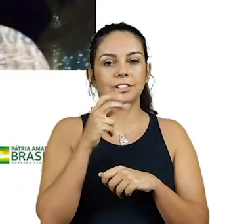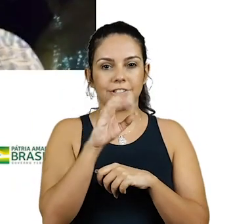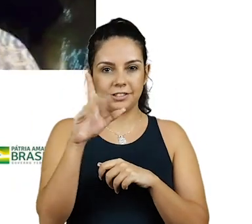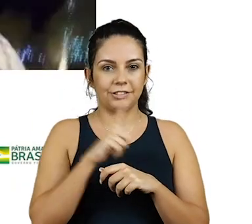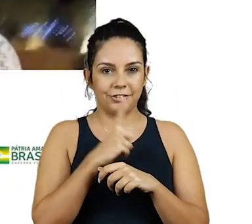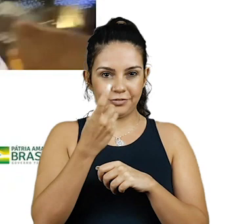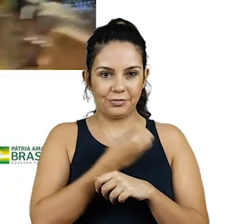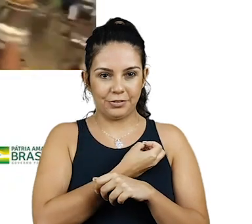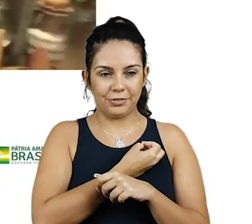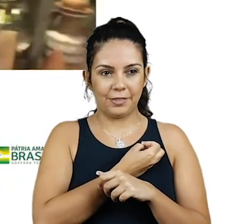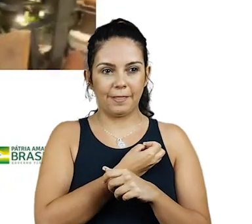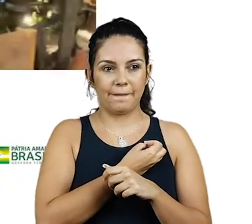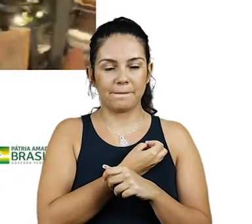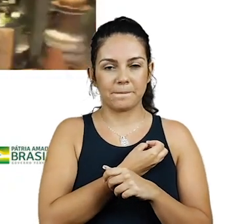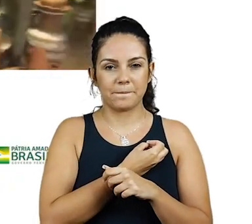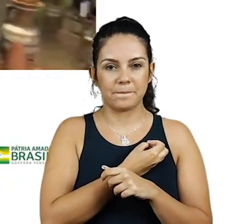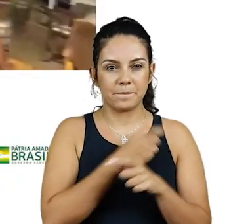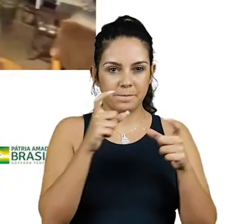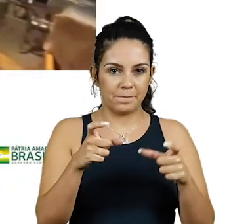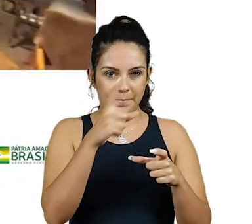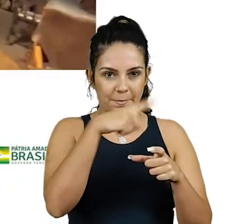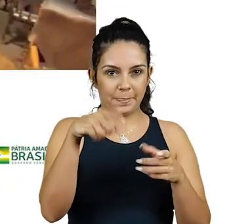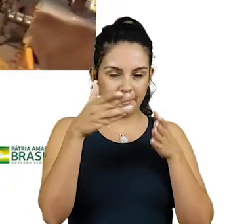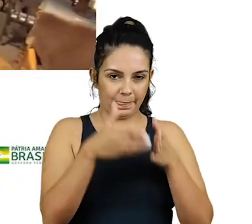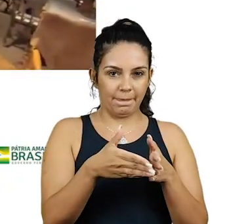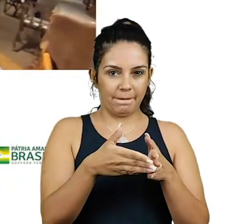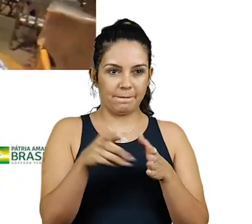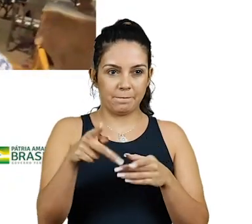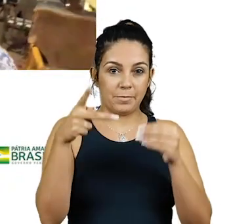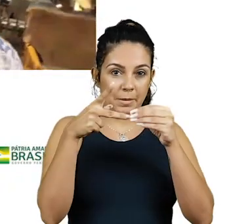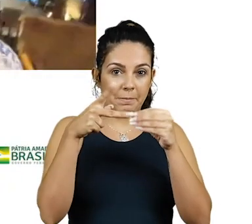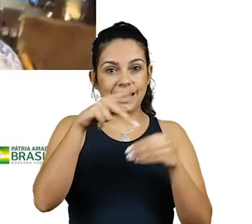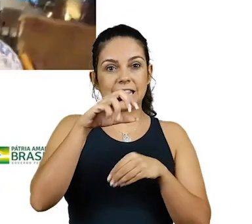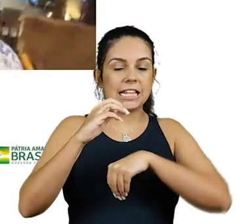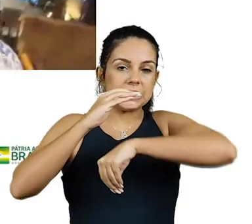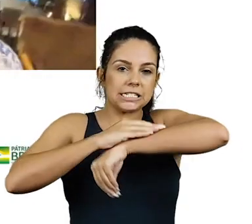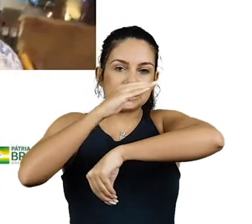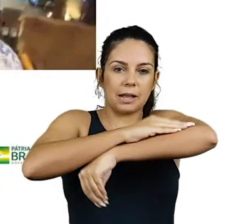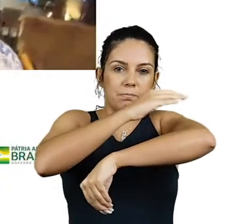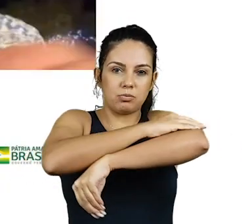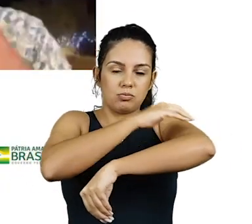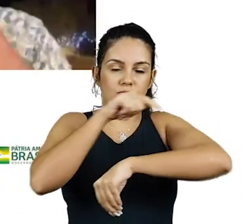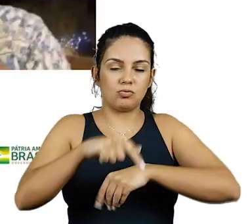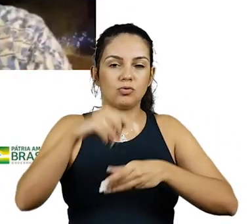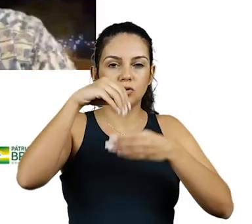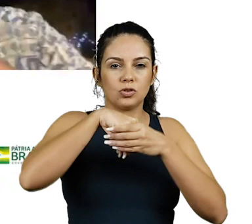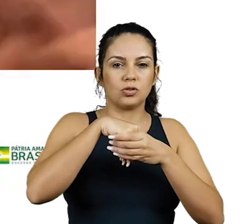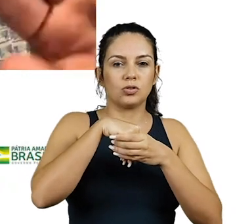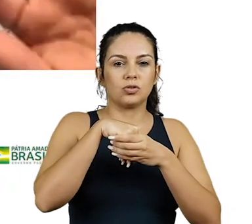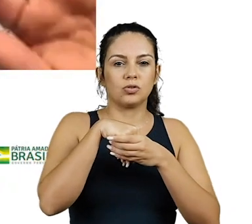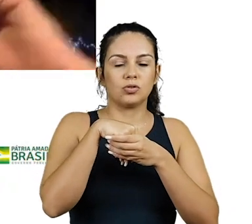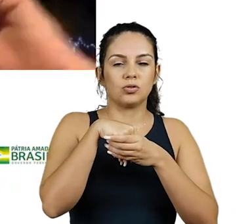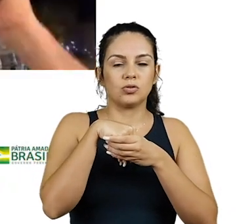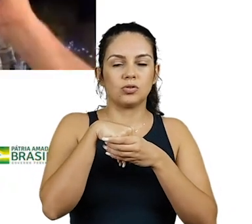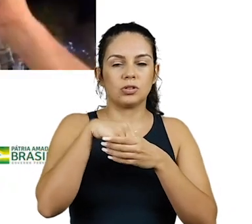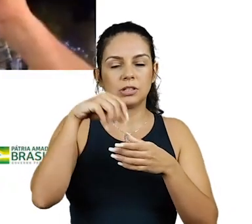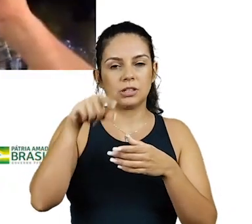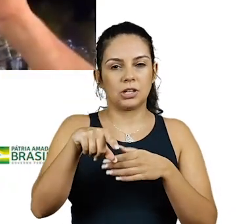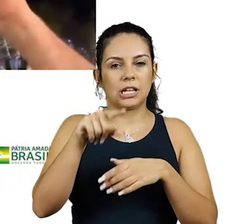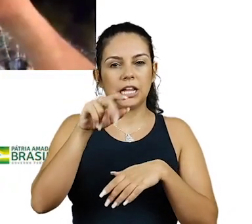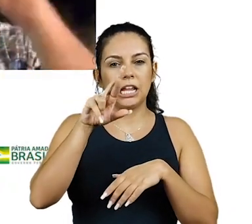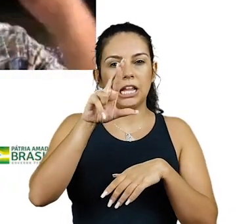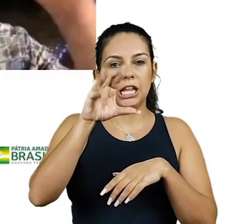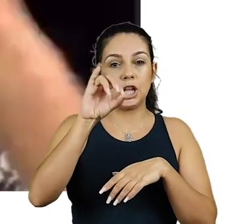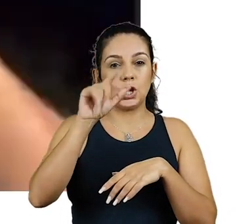Tem o maior prazer. A gente está, então, nesse lugar aqui de novo, para quem chegou depois, é a Pedra do Sapo, aqui no interior. Estamos no sertão aqui do Rio